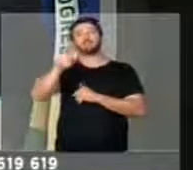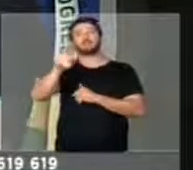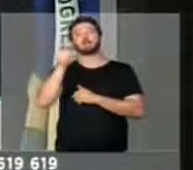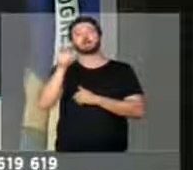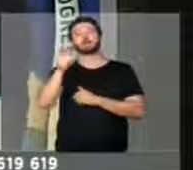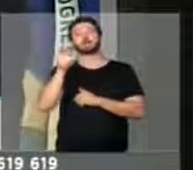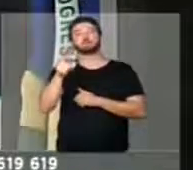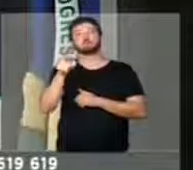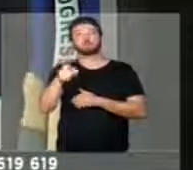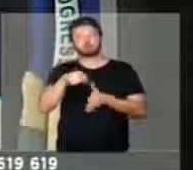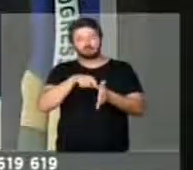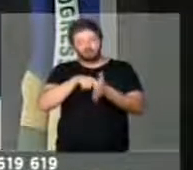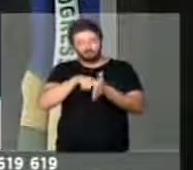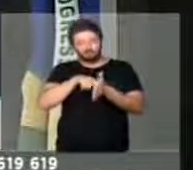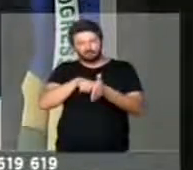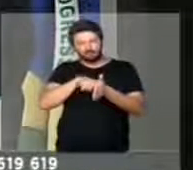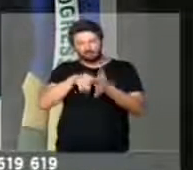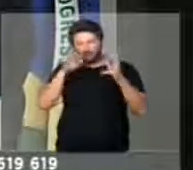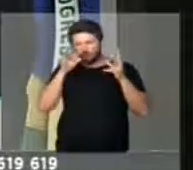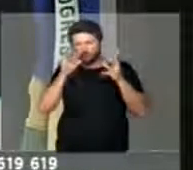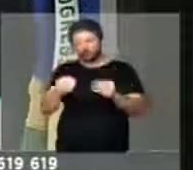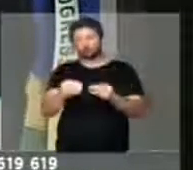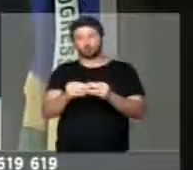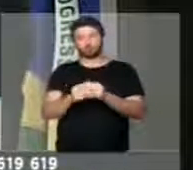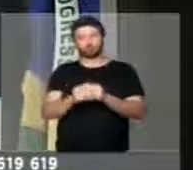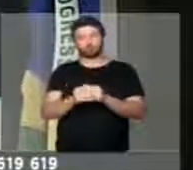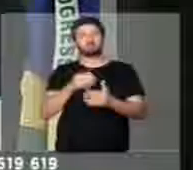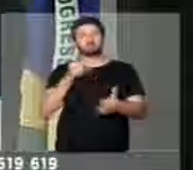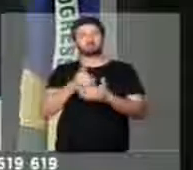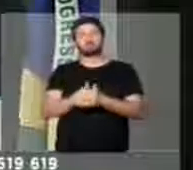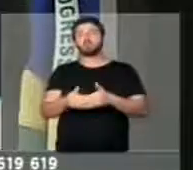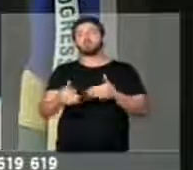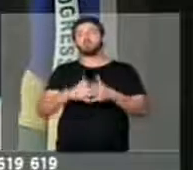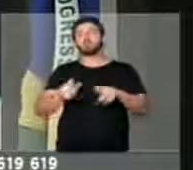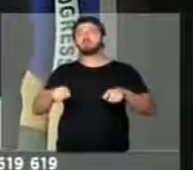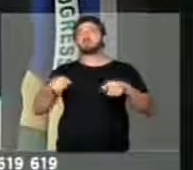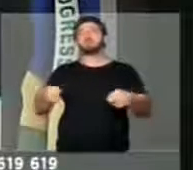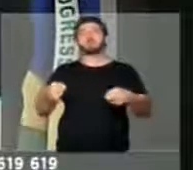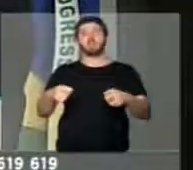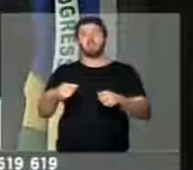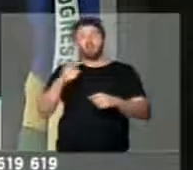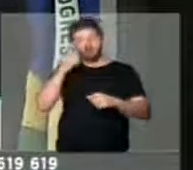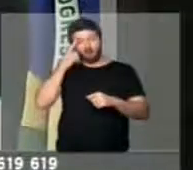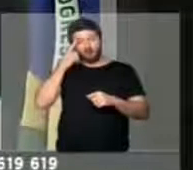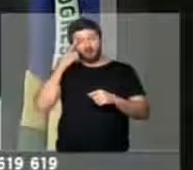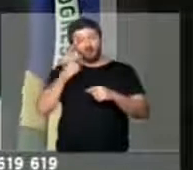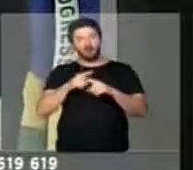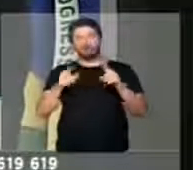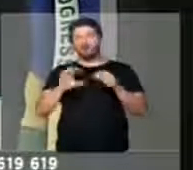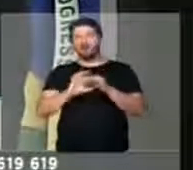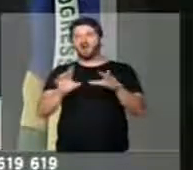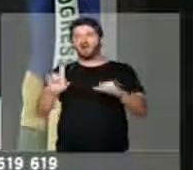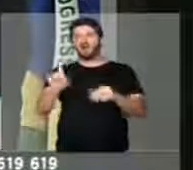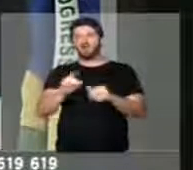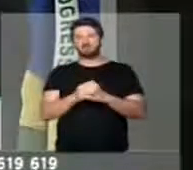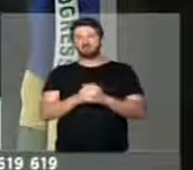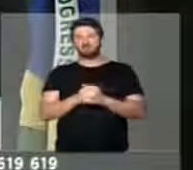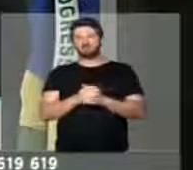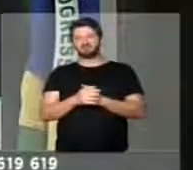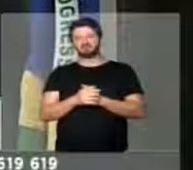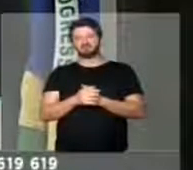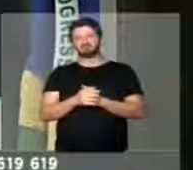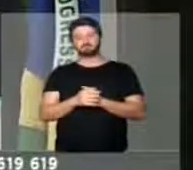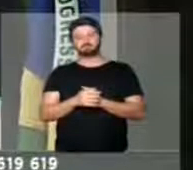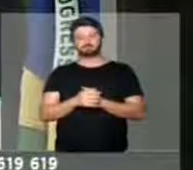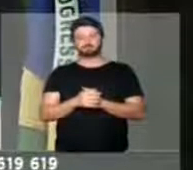que apure, doa em quem doer, mas que não permitam